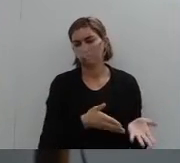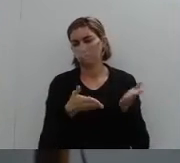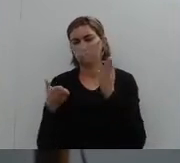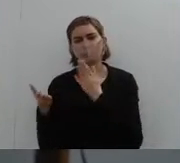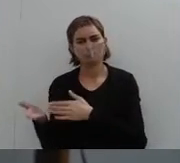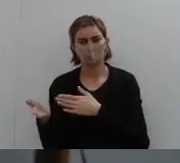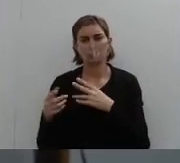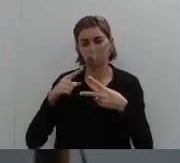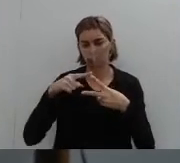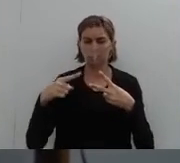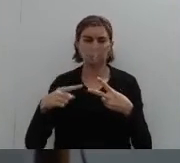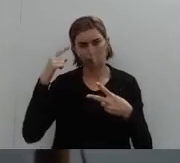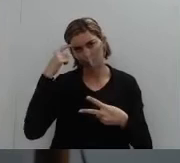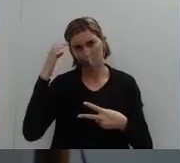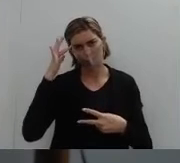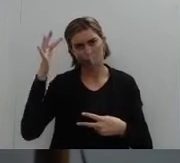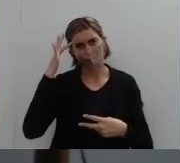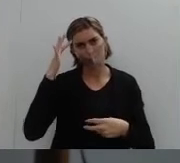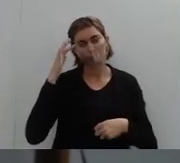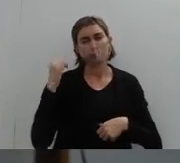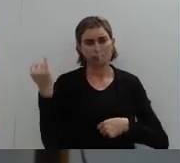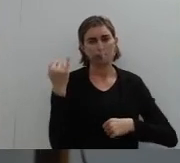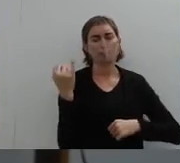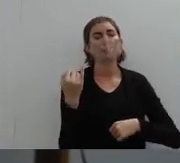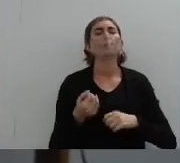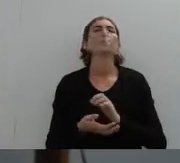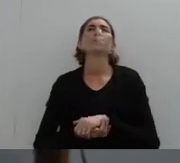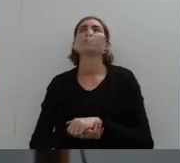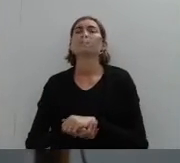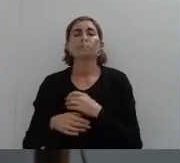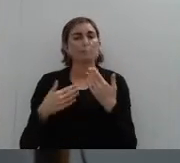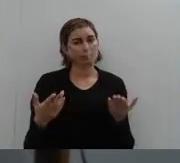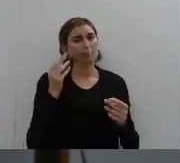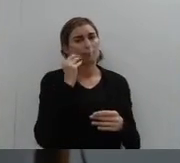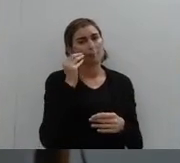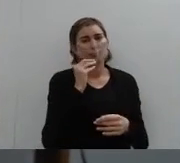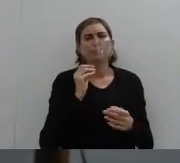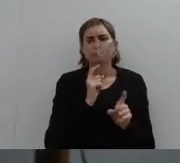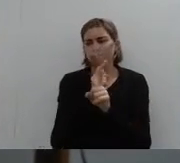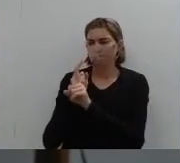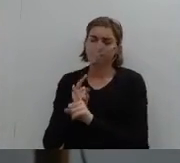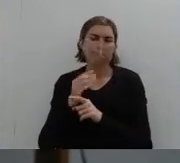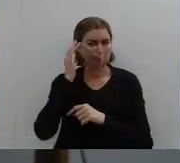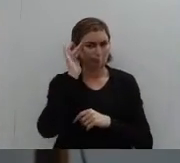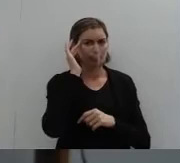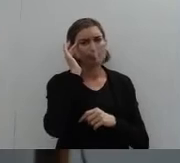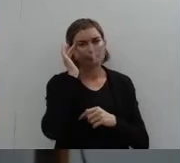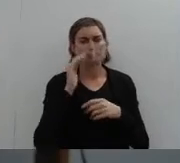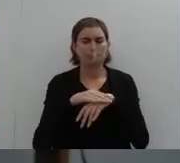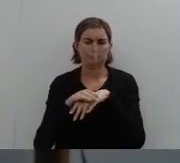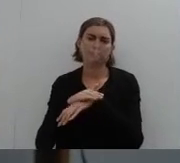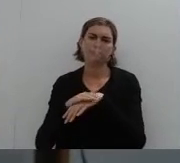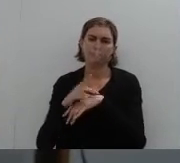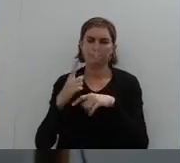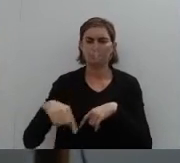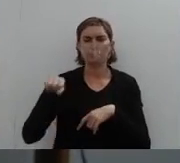agora usando 2 pensadores muito importantes para tentar descobrir, para tentar entender, para tentar conversar